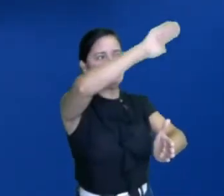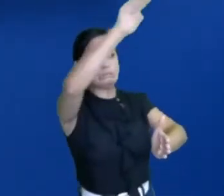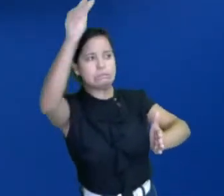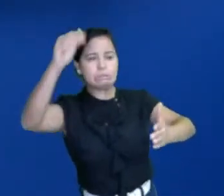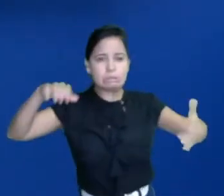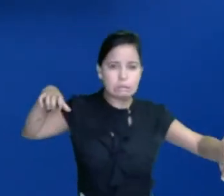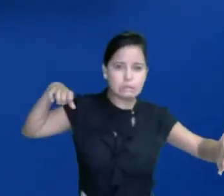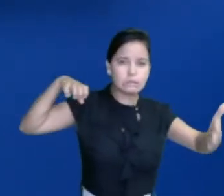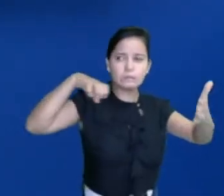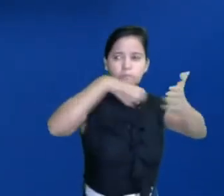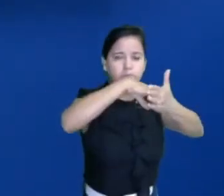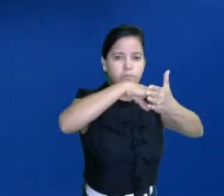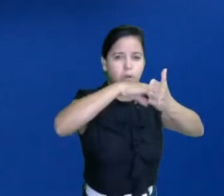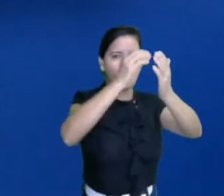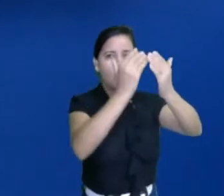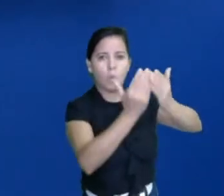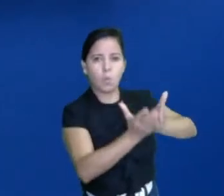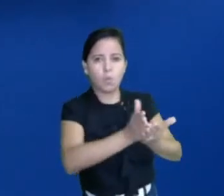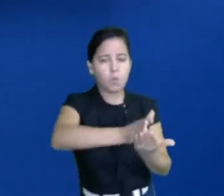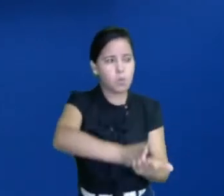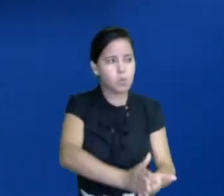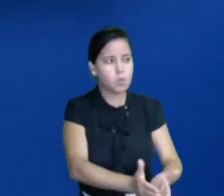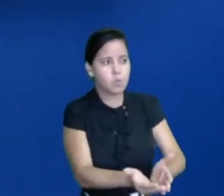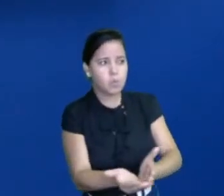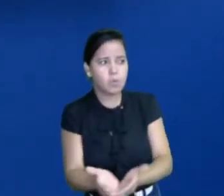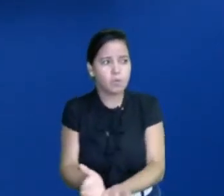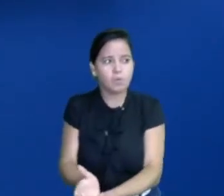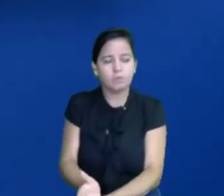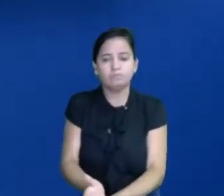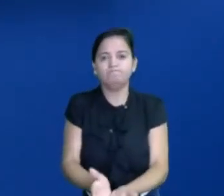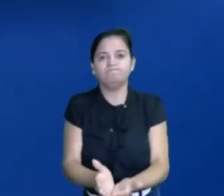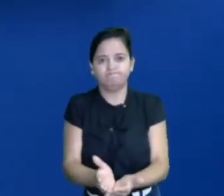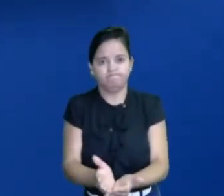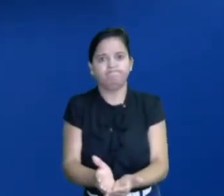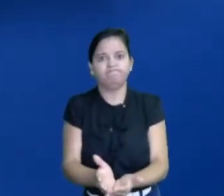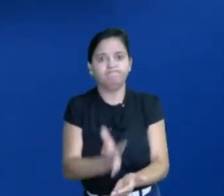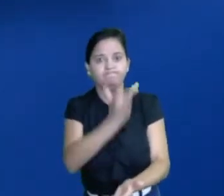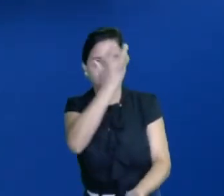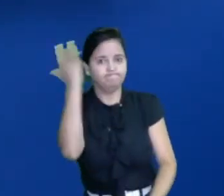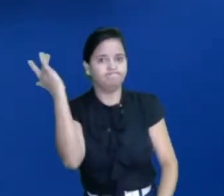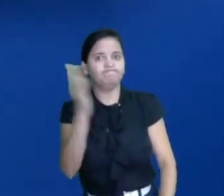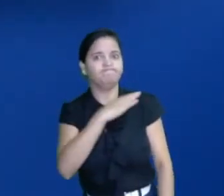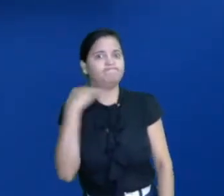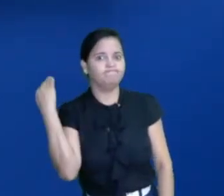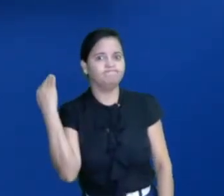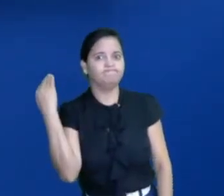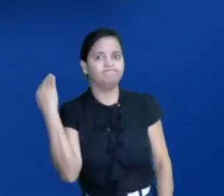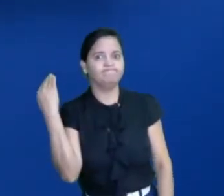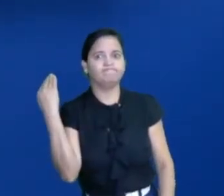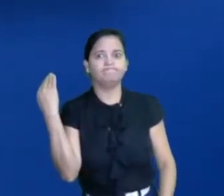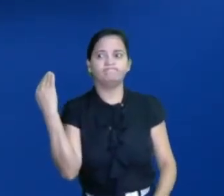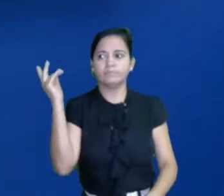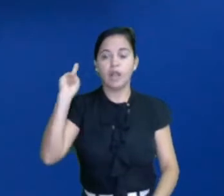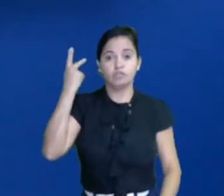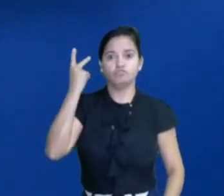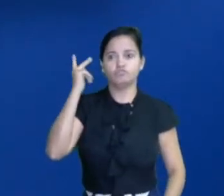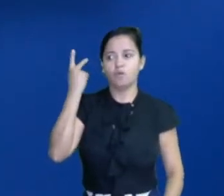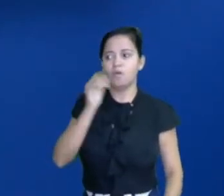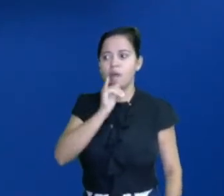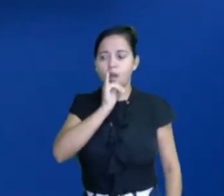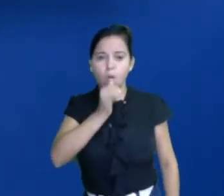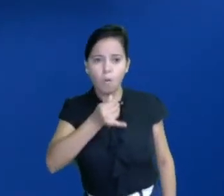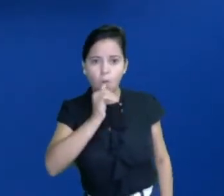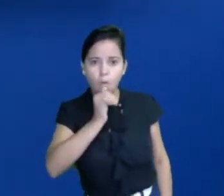afundou, levando consigo a vida de milhares de pessoas. E aí, a história é contada por